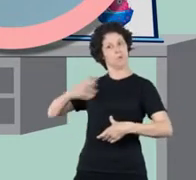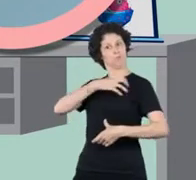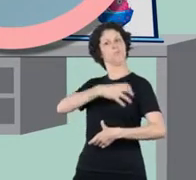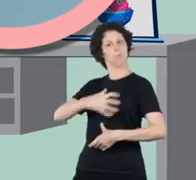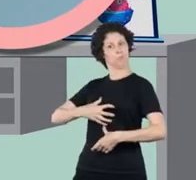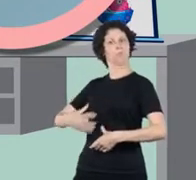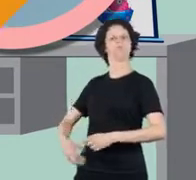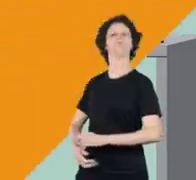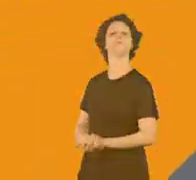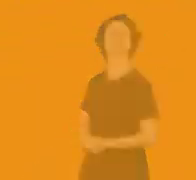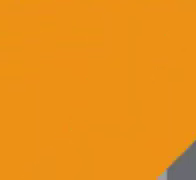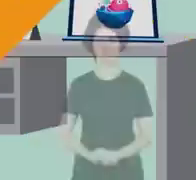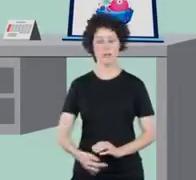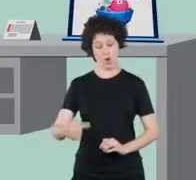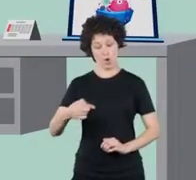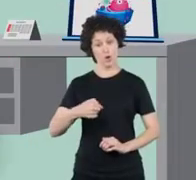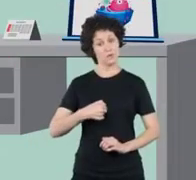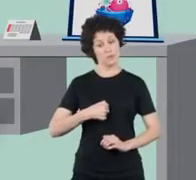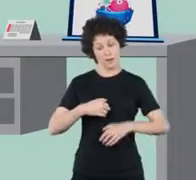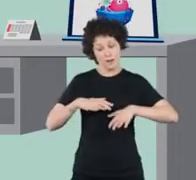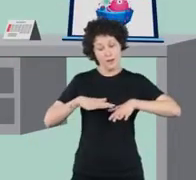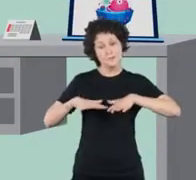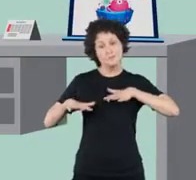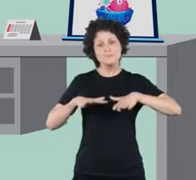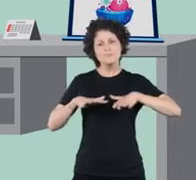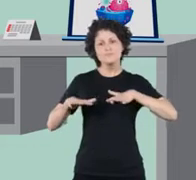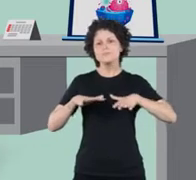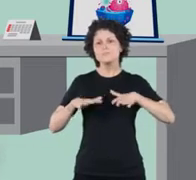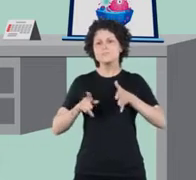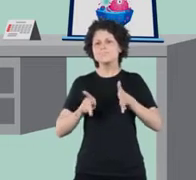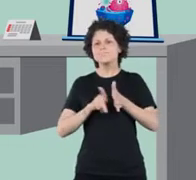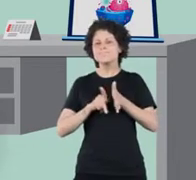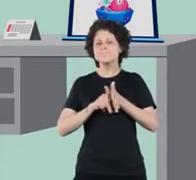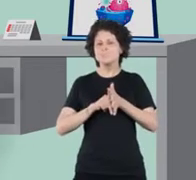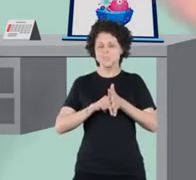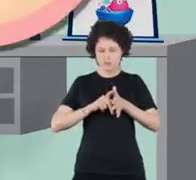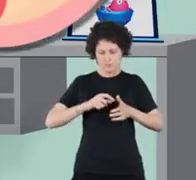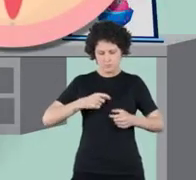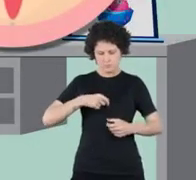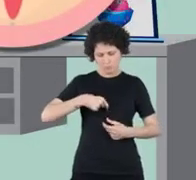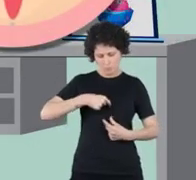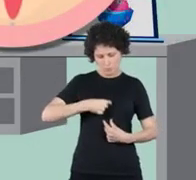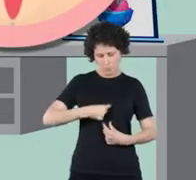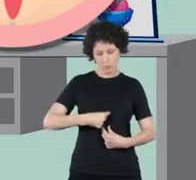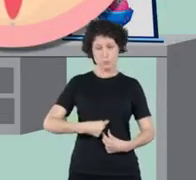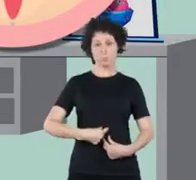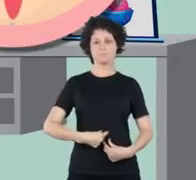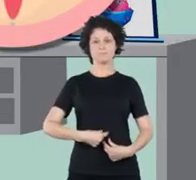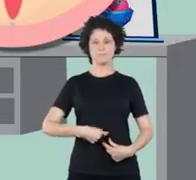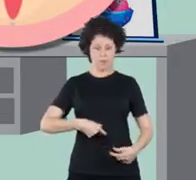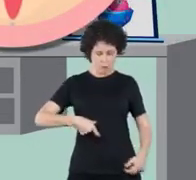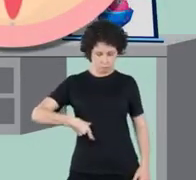do nosso corpo. E vamos voltar para os movimentos peristálticos. Eles vão levando o quilo pelo intestino